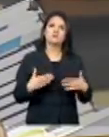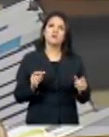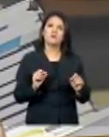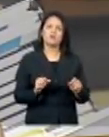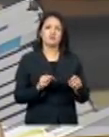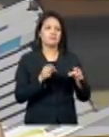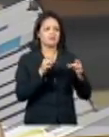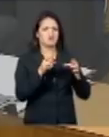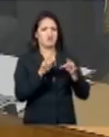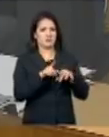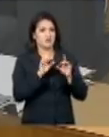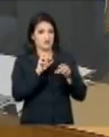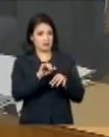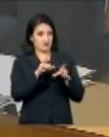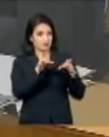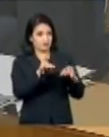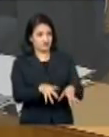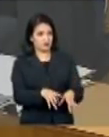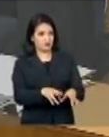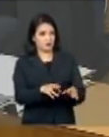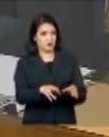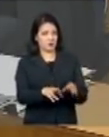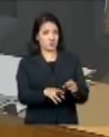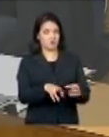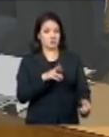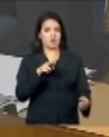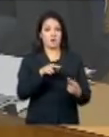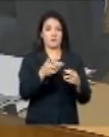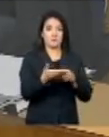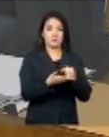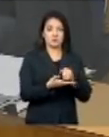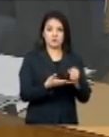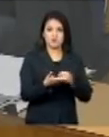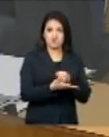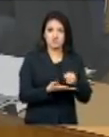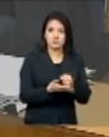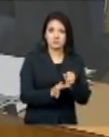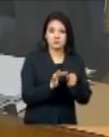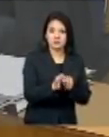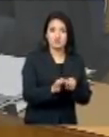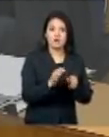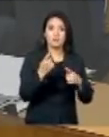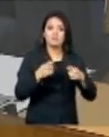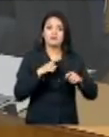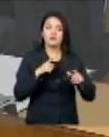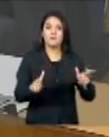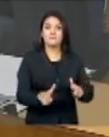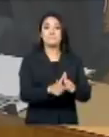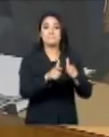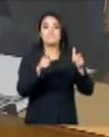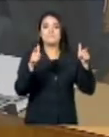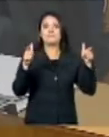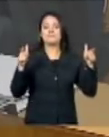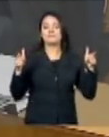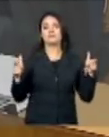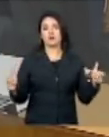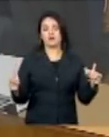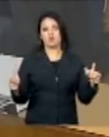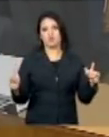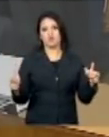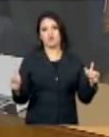pressupõe maioria qualificada não serve sequer maioria absoluta de seis